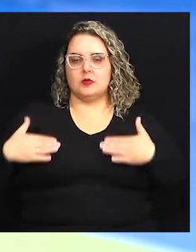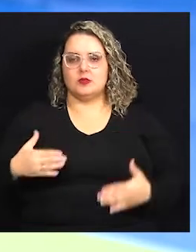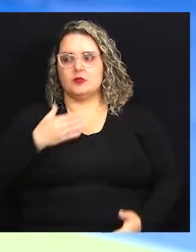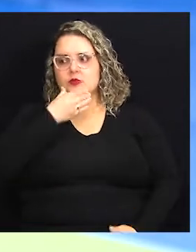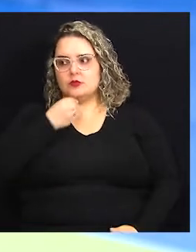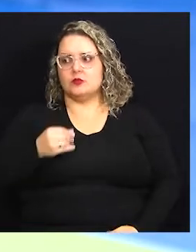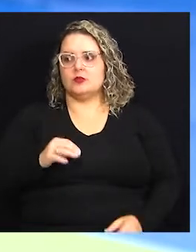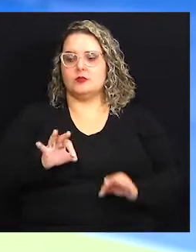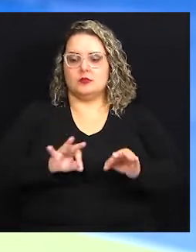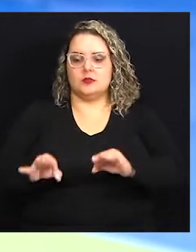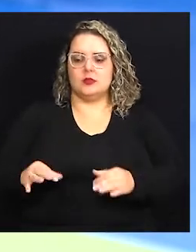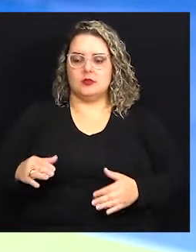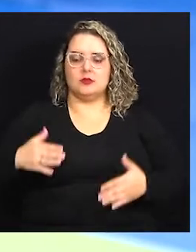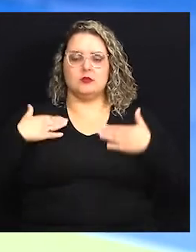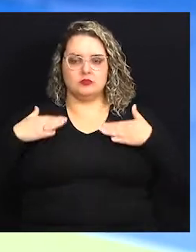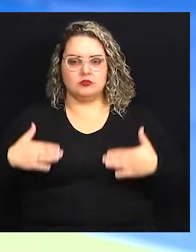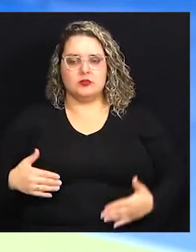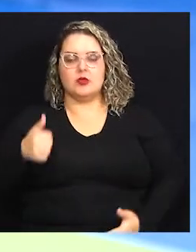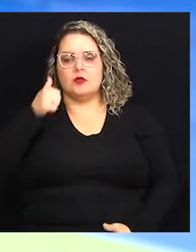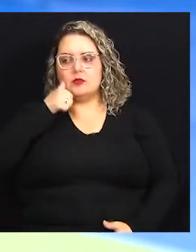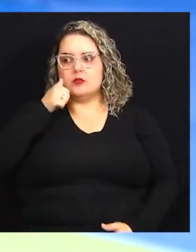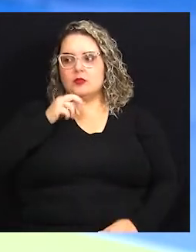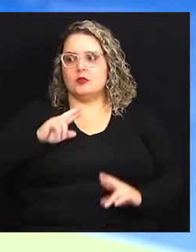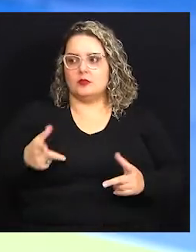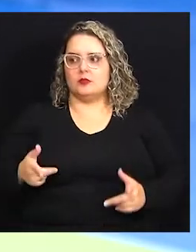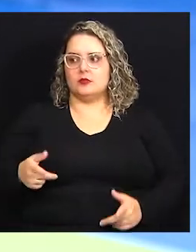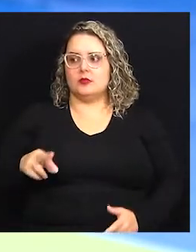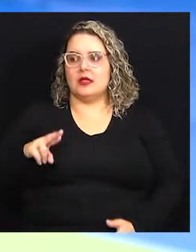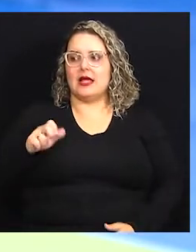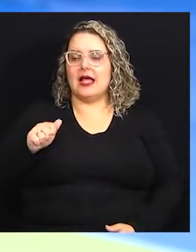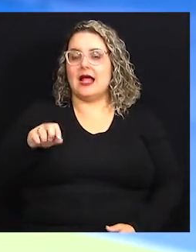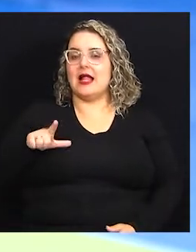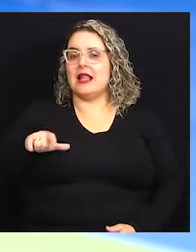do feminino é outra. O feminino ele tem muito rally.